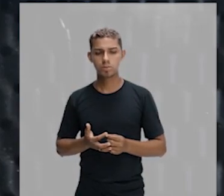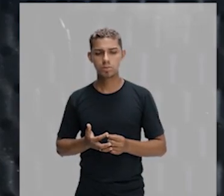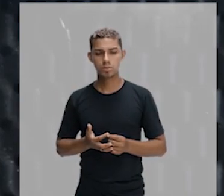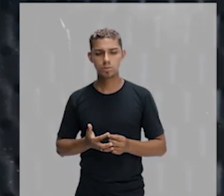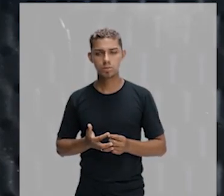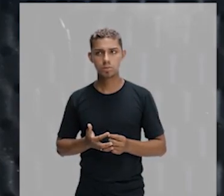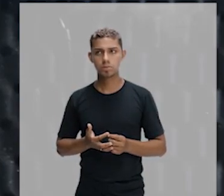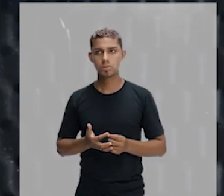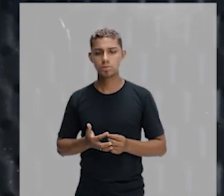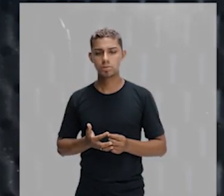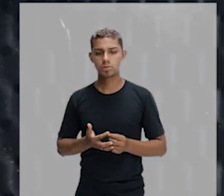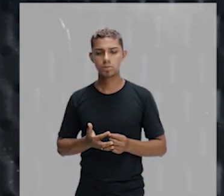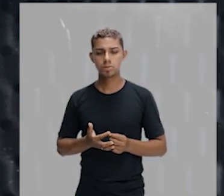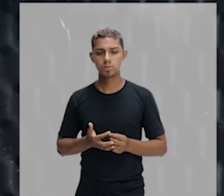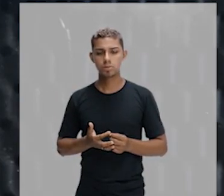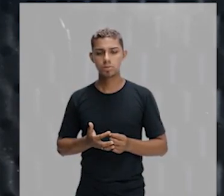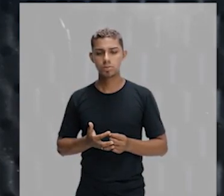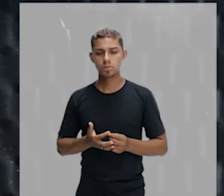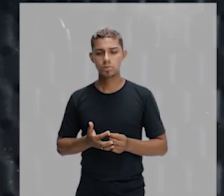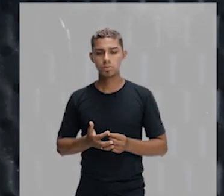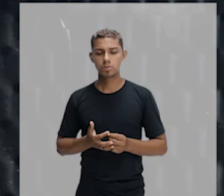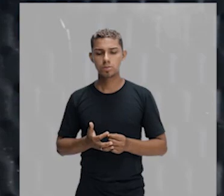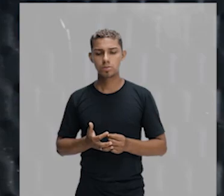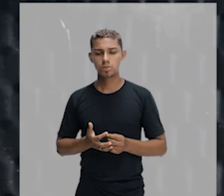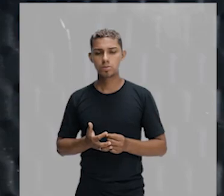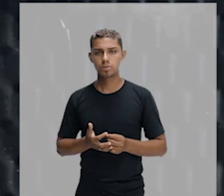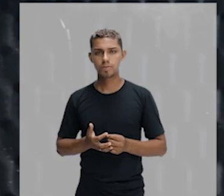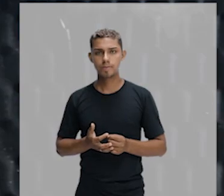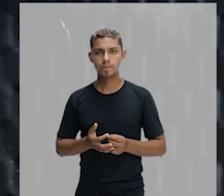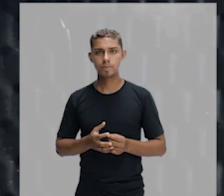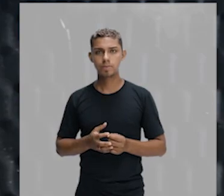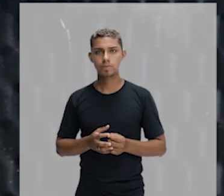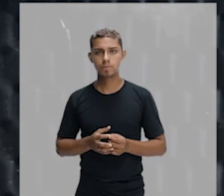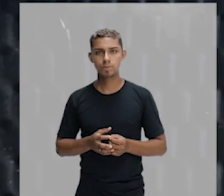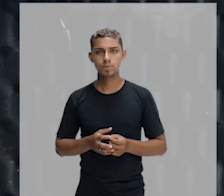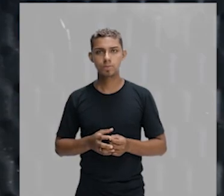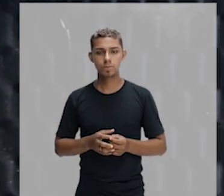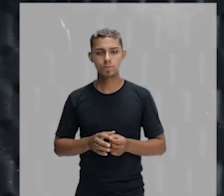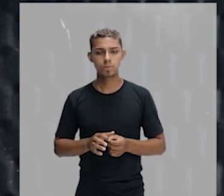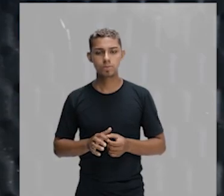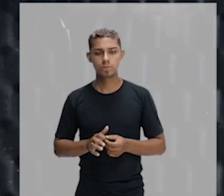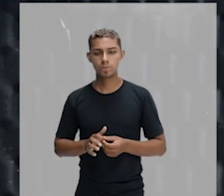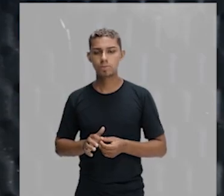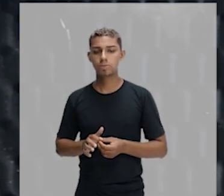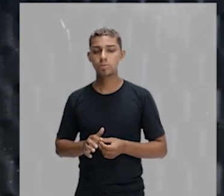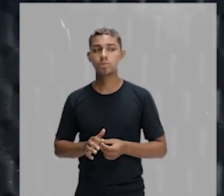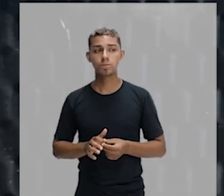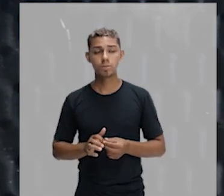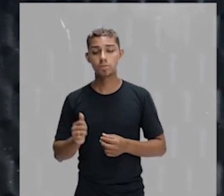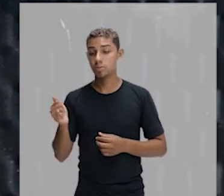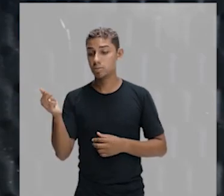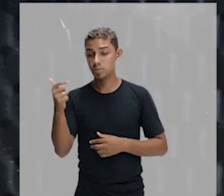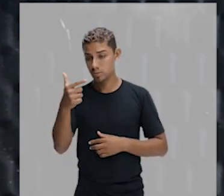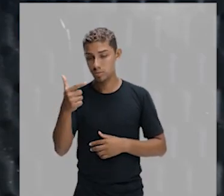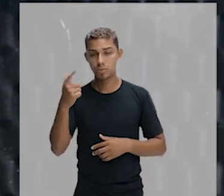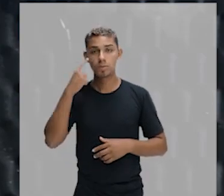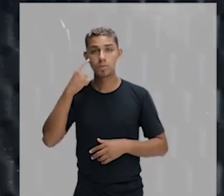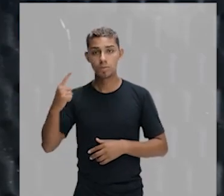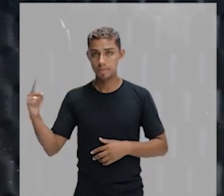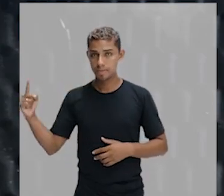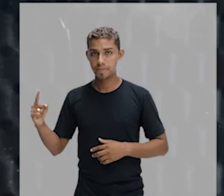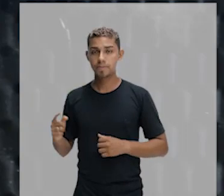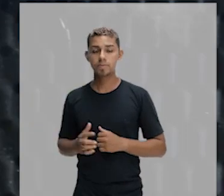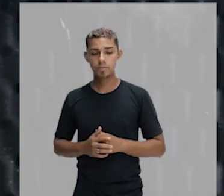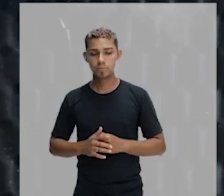Virgem, Libra, que é Balança, já foi falado. Escorpião, Sagitário, Capricórnio, Aquário e Peixes, né? Então essas são todas